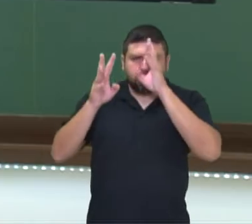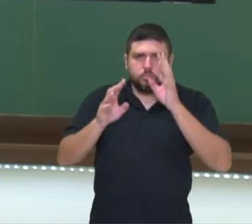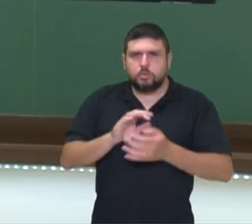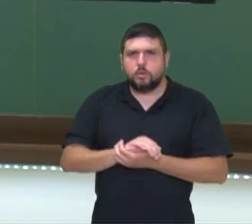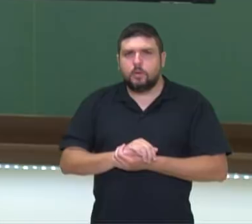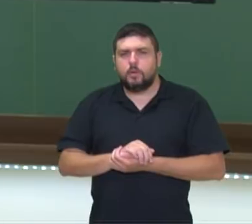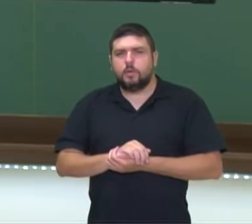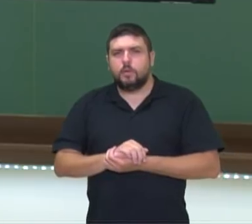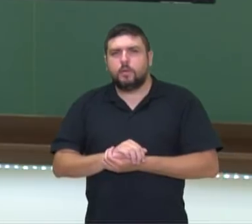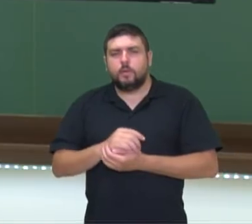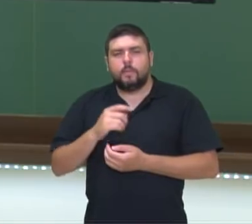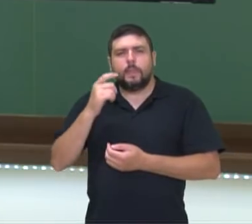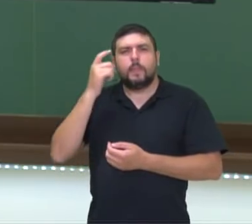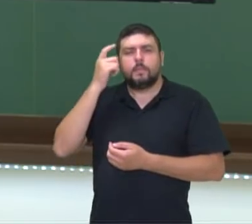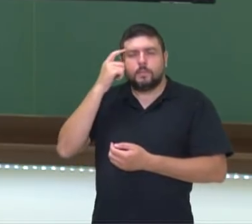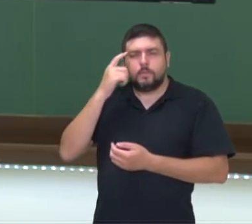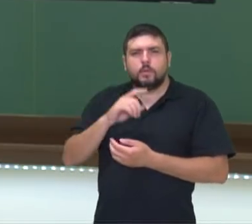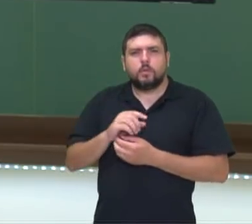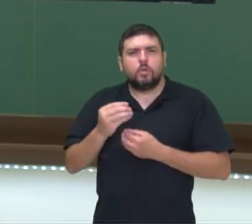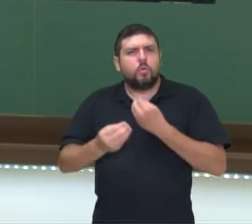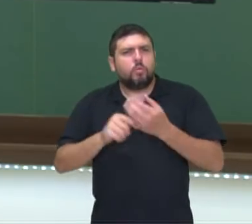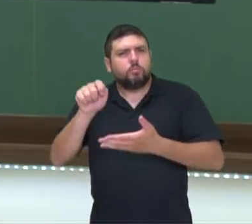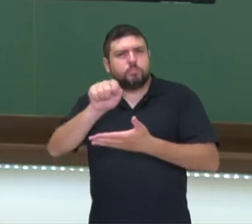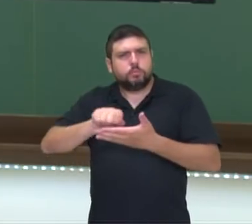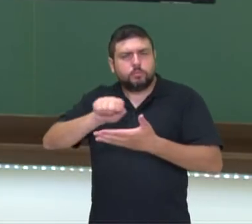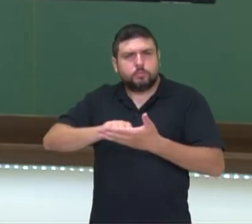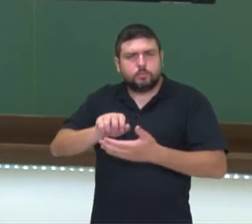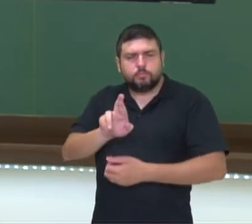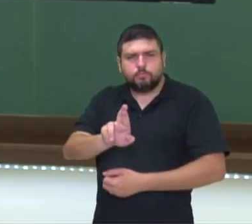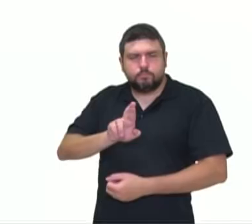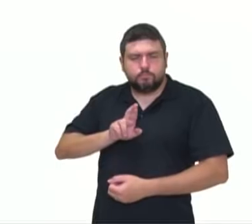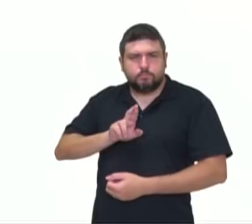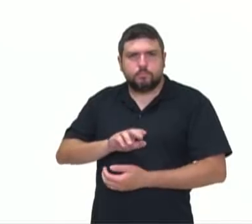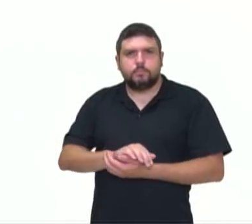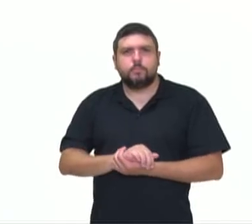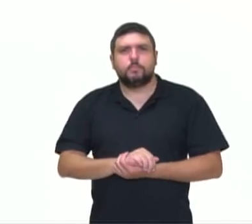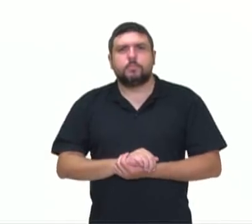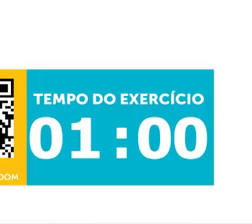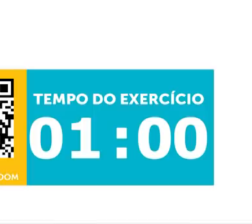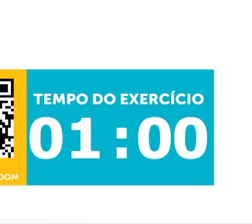Pense aí, o que podemos fazer para escrever um texto? Responda.